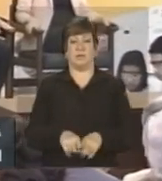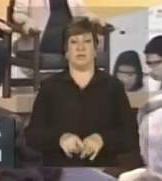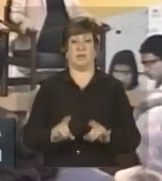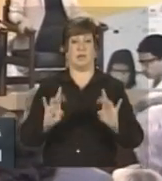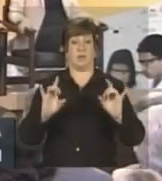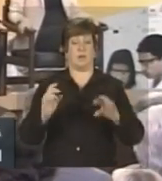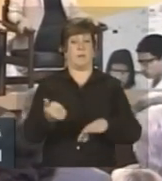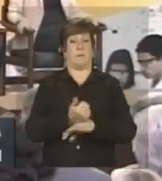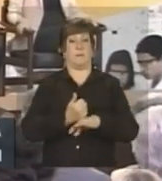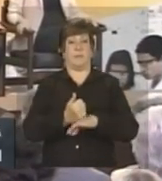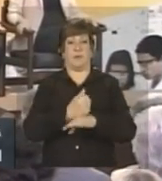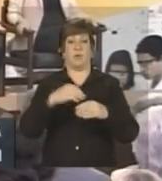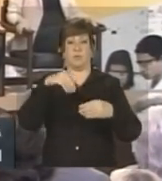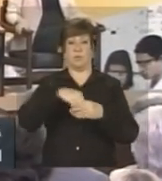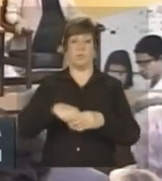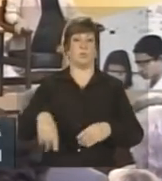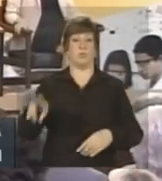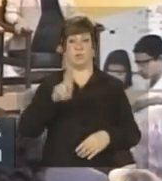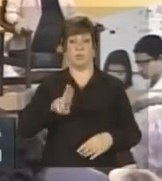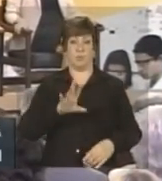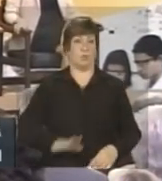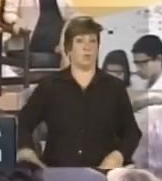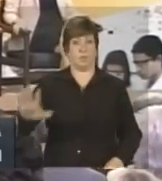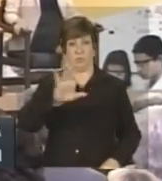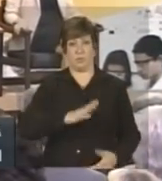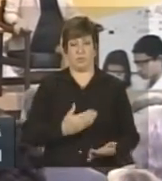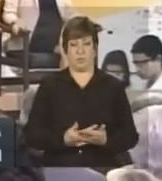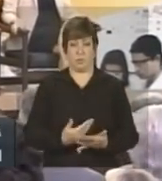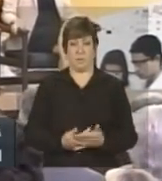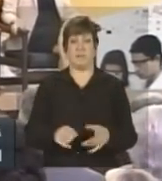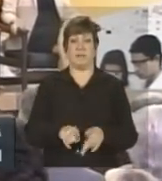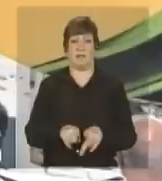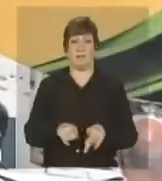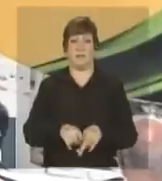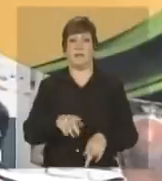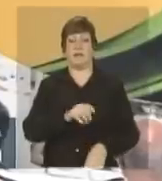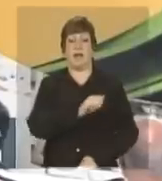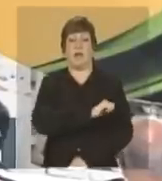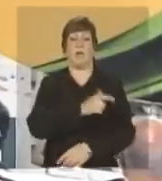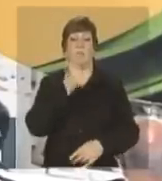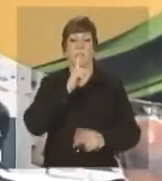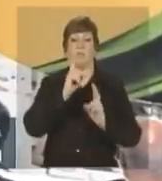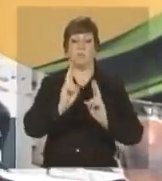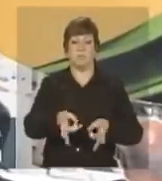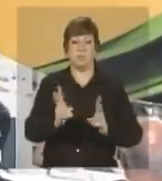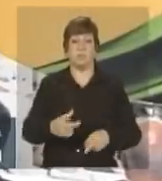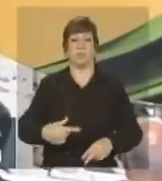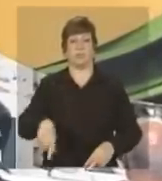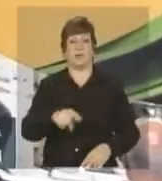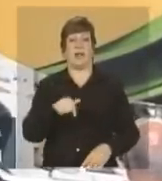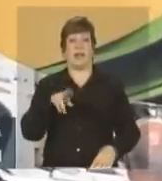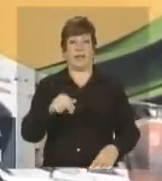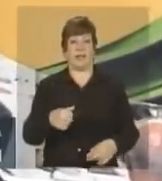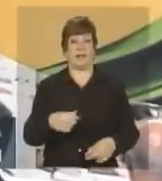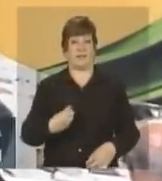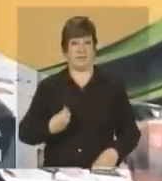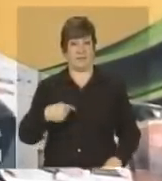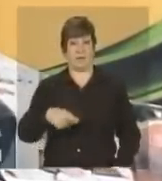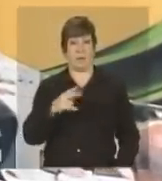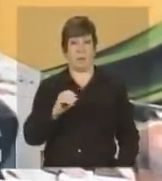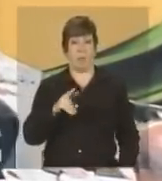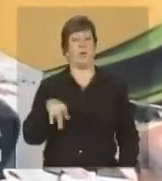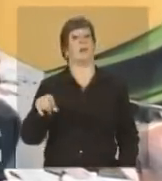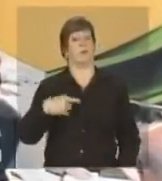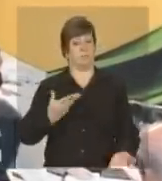nossas universidades, a ampliação do acesso e das condições de permanência dos estudantes. Quem passa pelo ProUni sabe que passar é